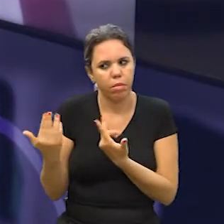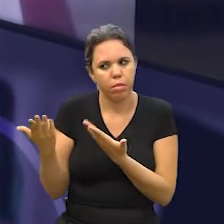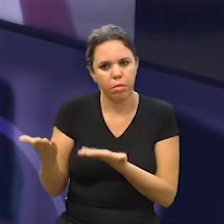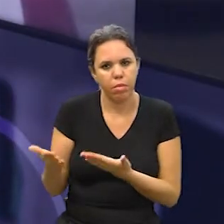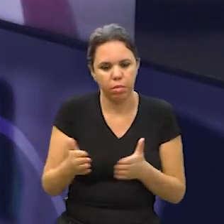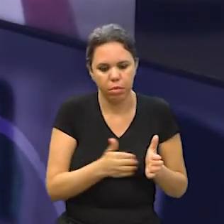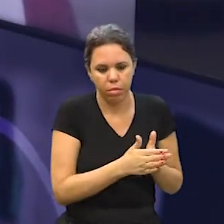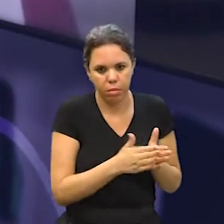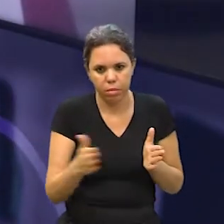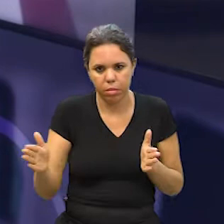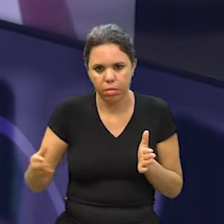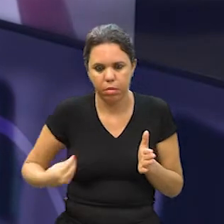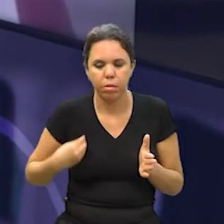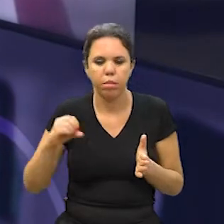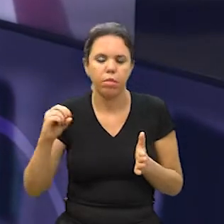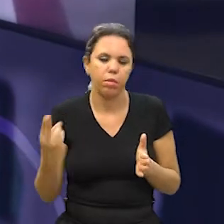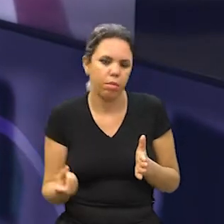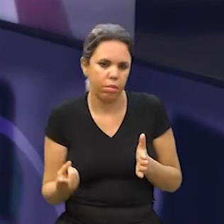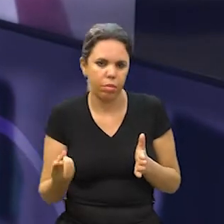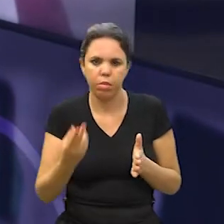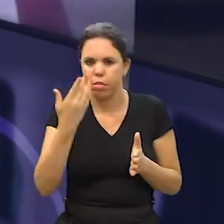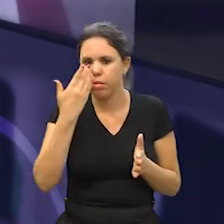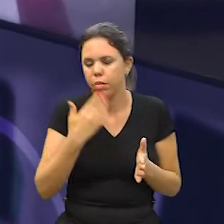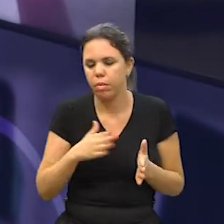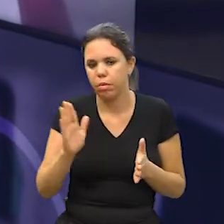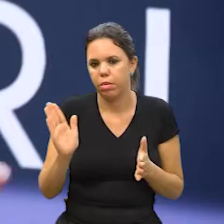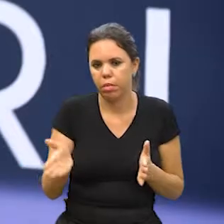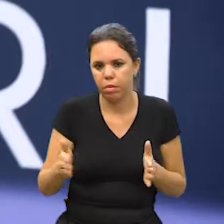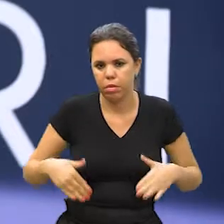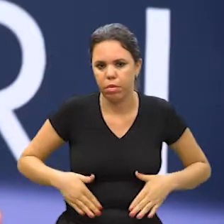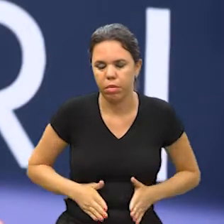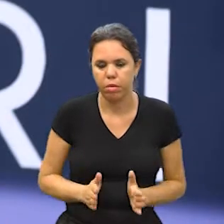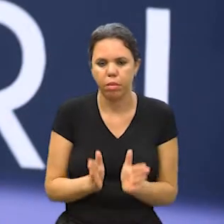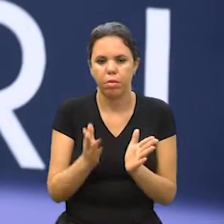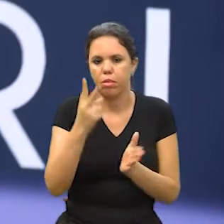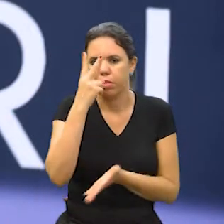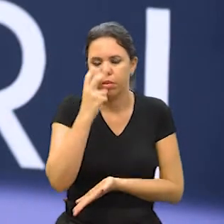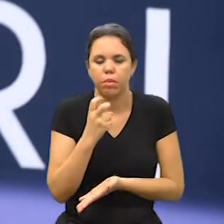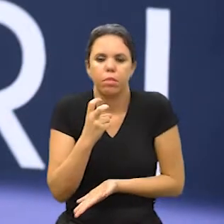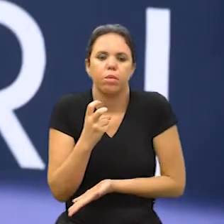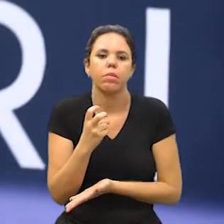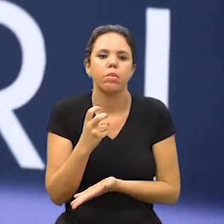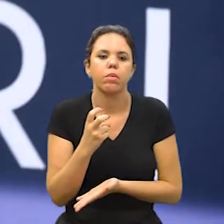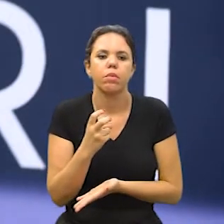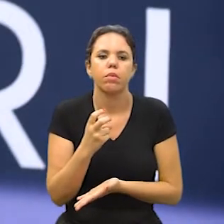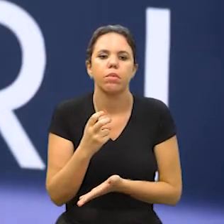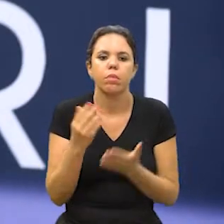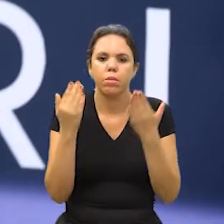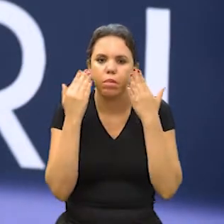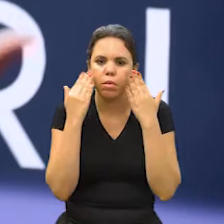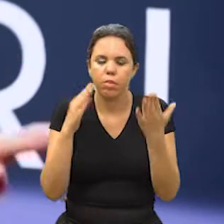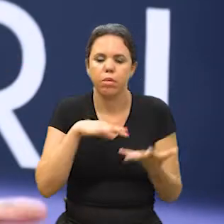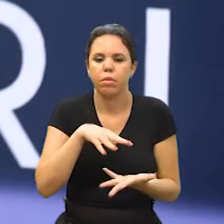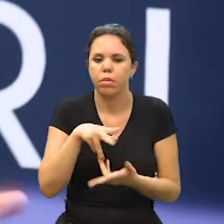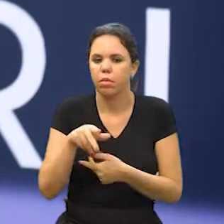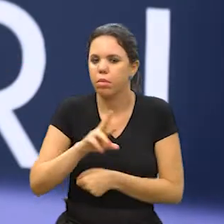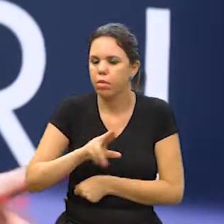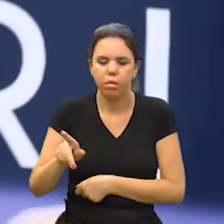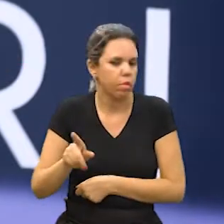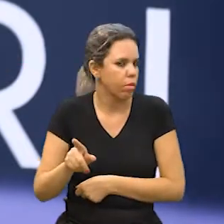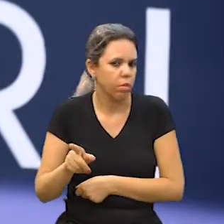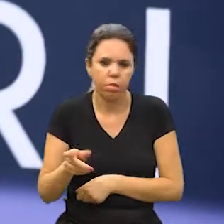ao longo da vida, ou mesmo de uma criança que já nasceu com a cegueira e que vai se deparar com um mundo que não é